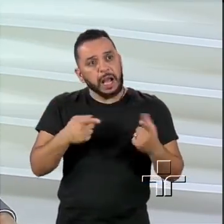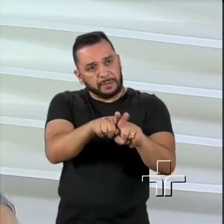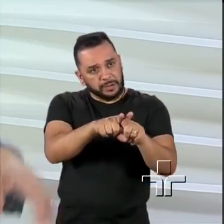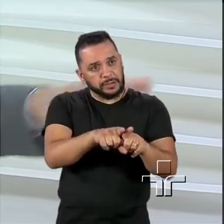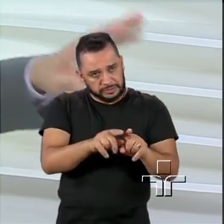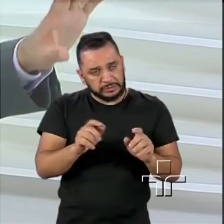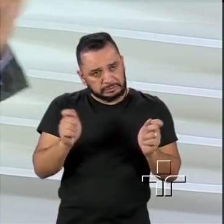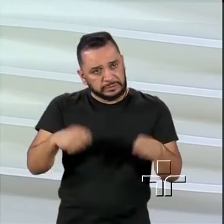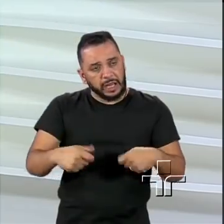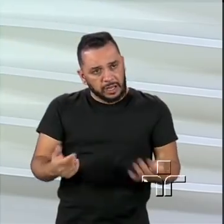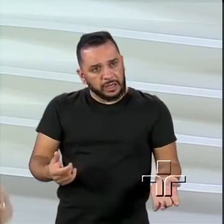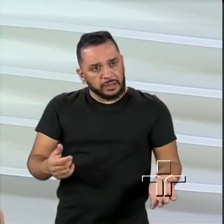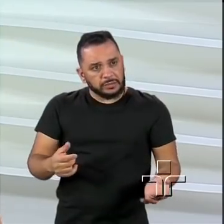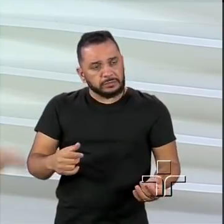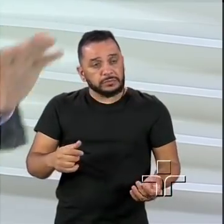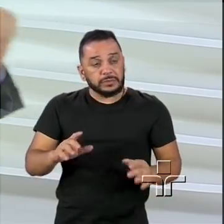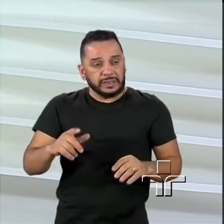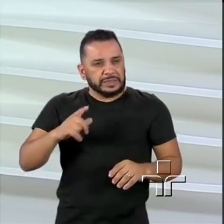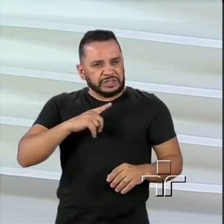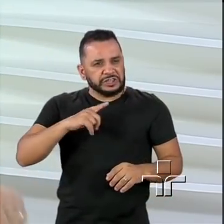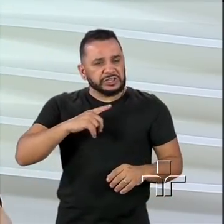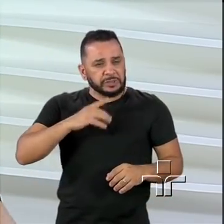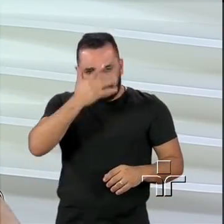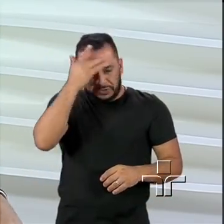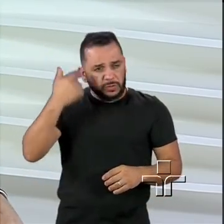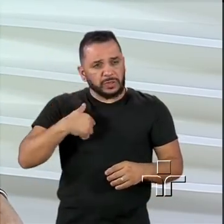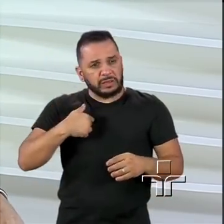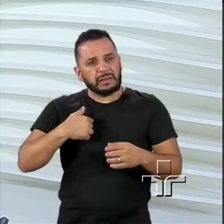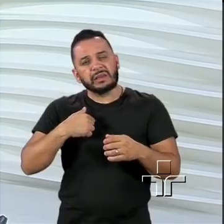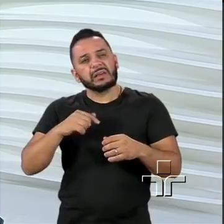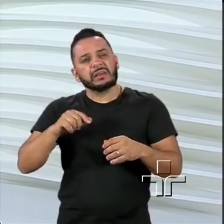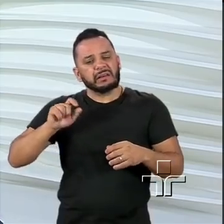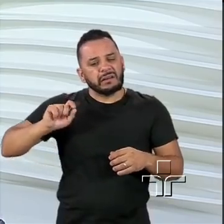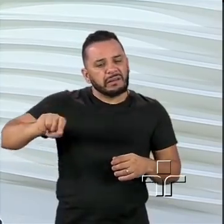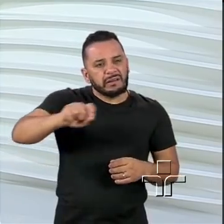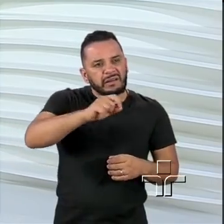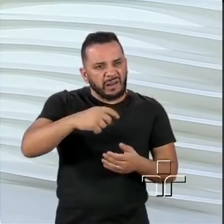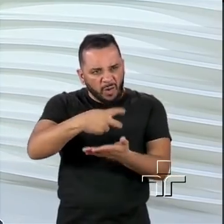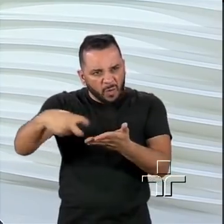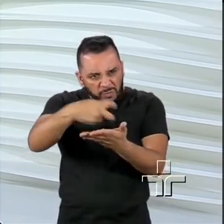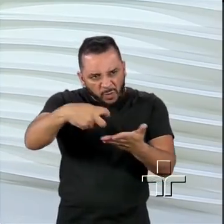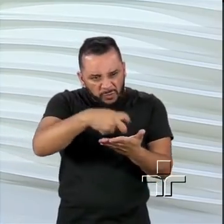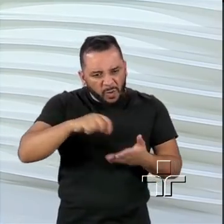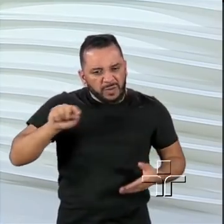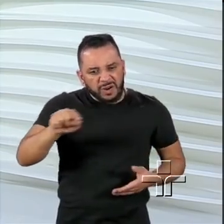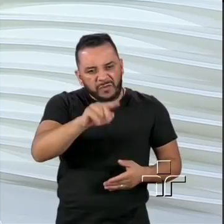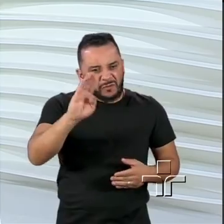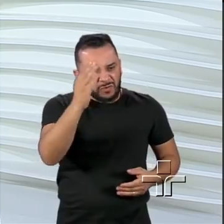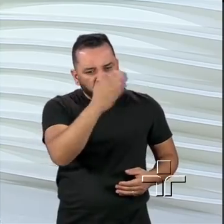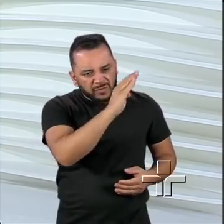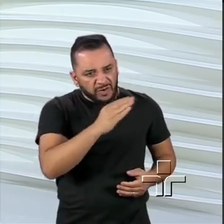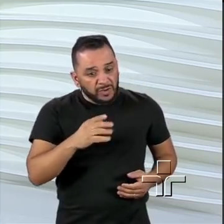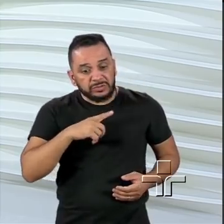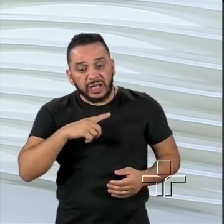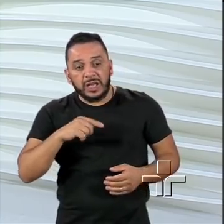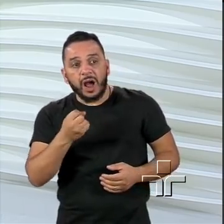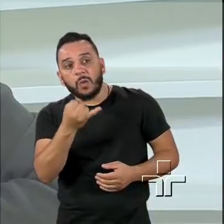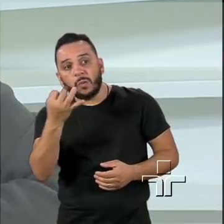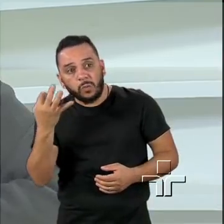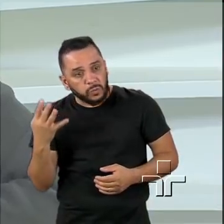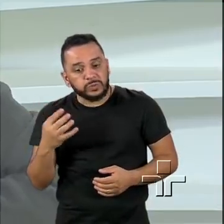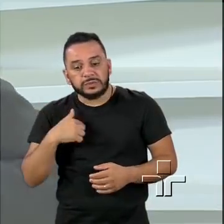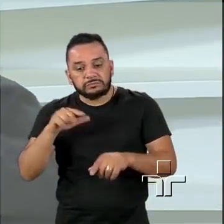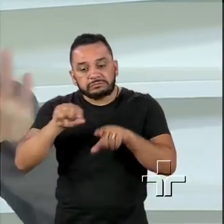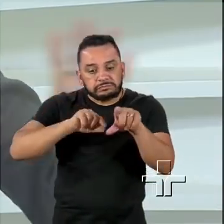golpistas, que tinha algumas ovelhas lá que era possível, plenamente possível, dialogar. Era o caso do senador Roberto Requião. Não haverá aliança com o MDB em